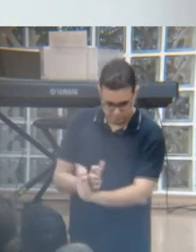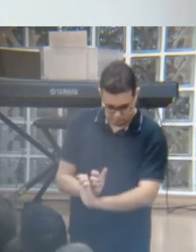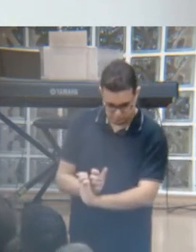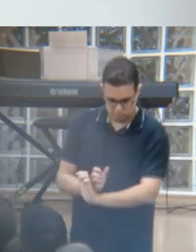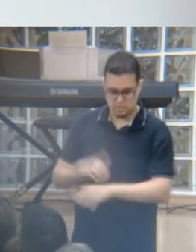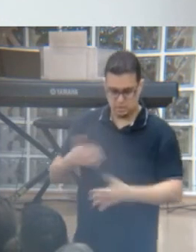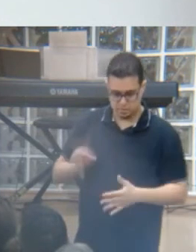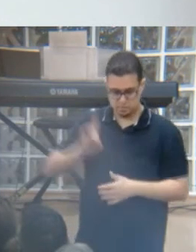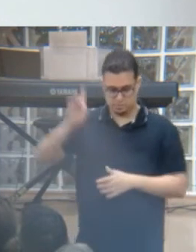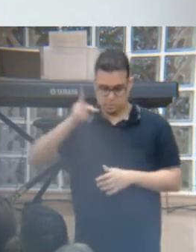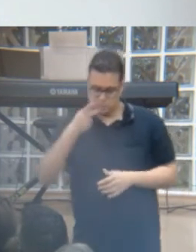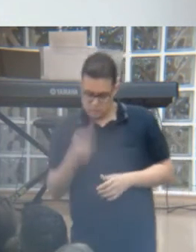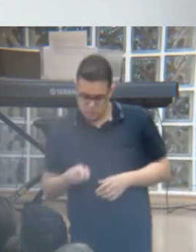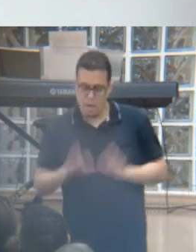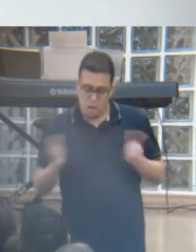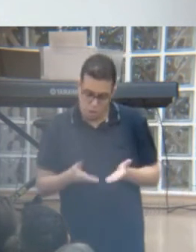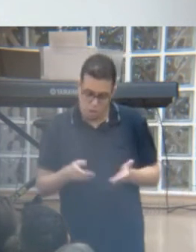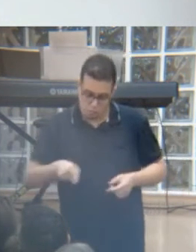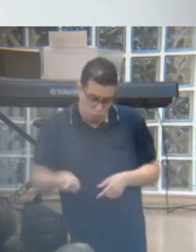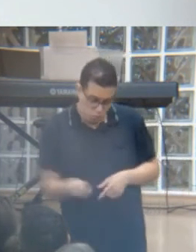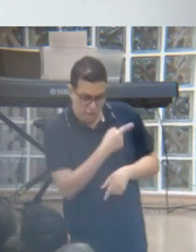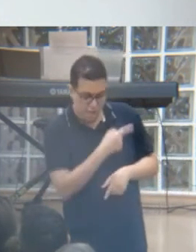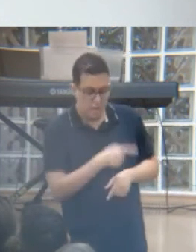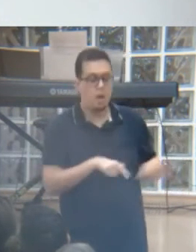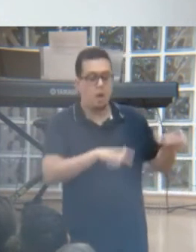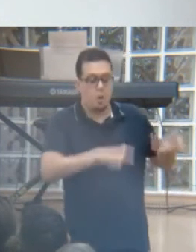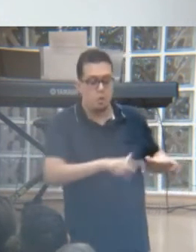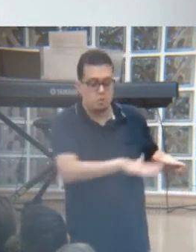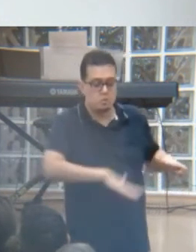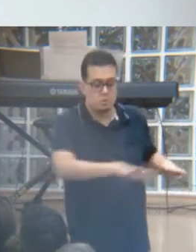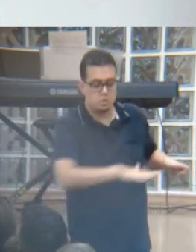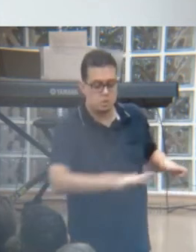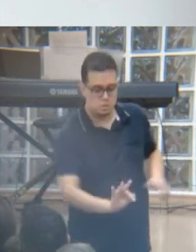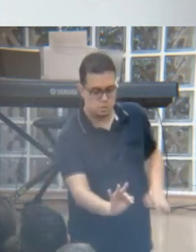lá para os fenícios, da onde vem Baal.